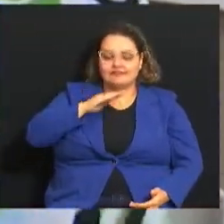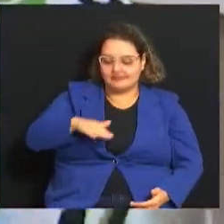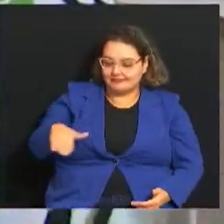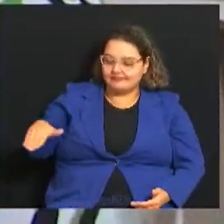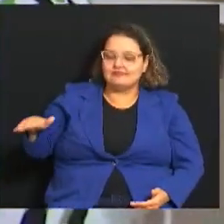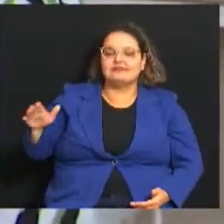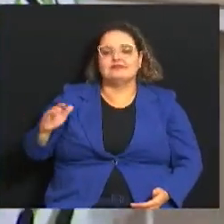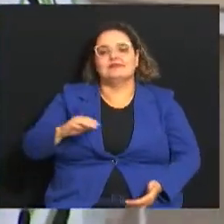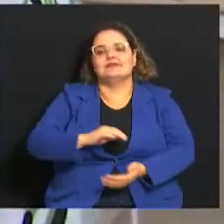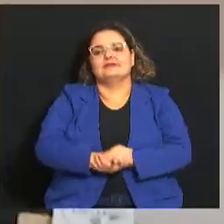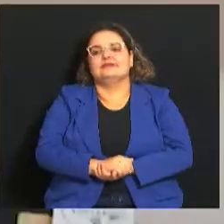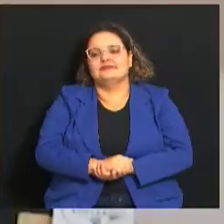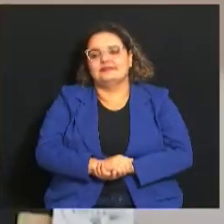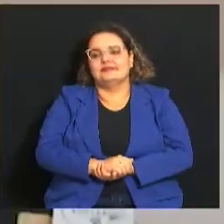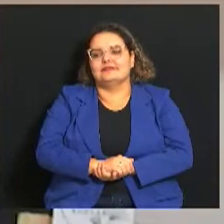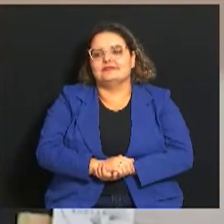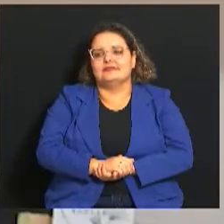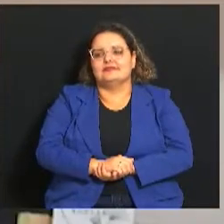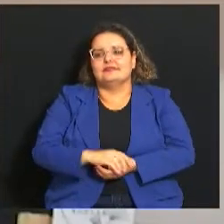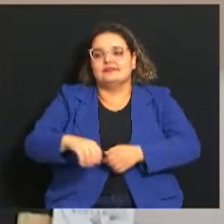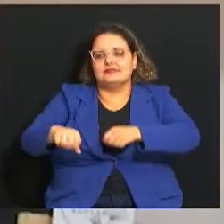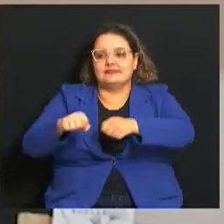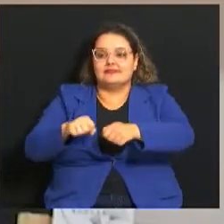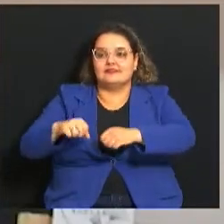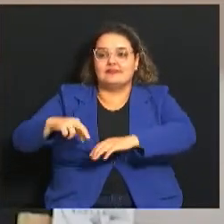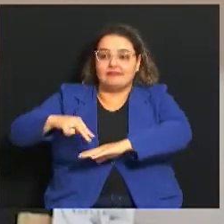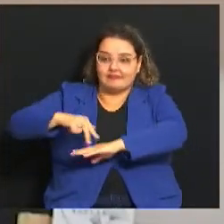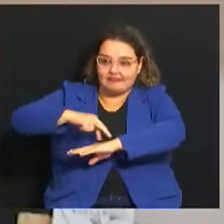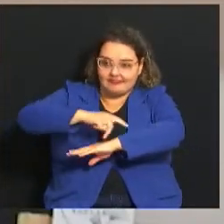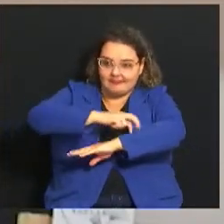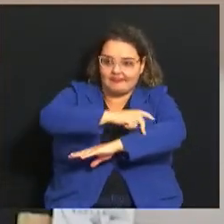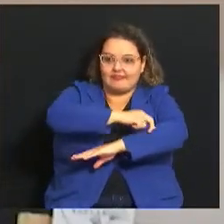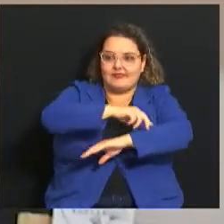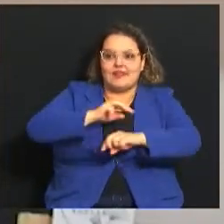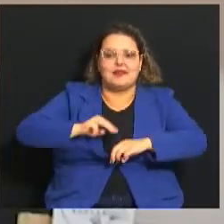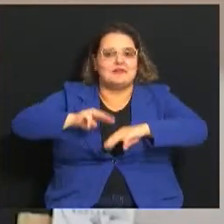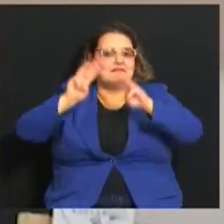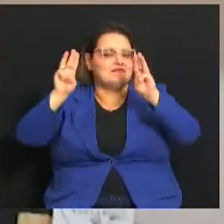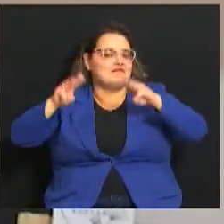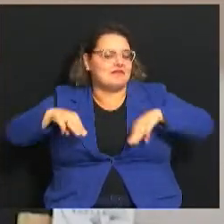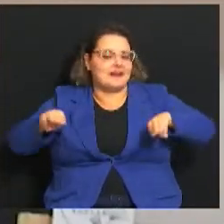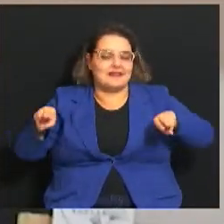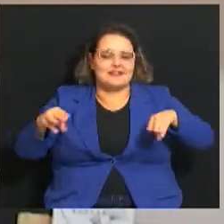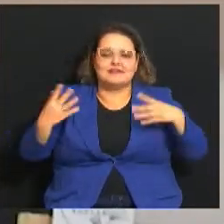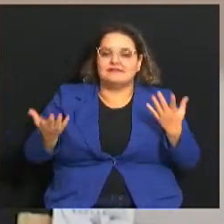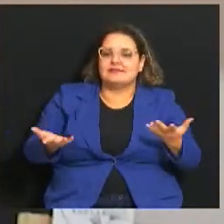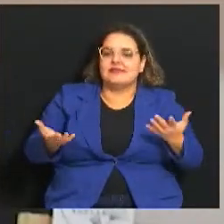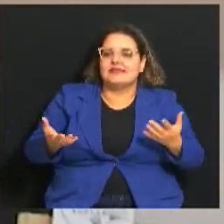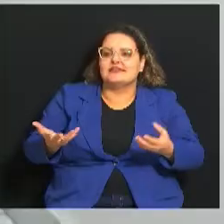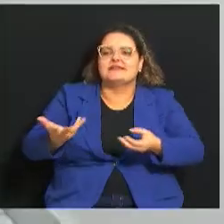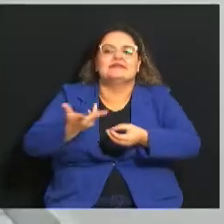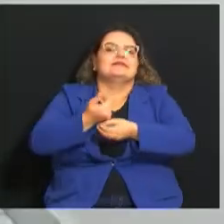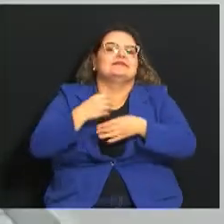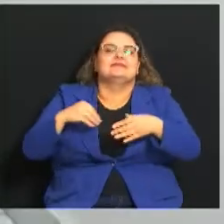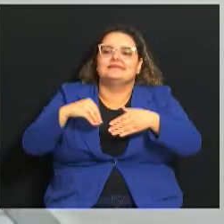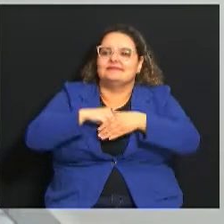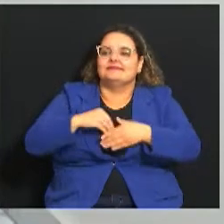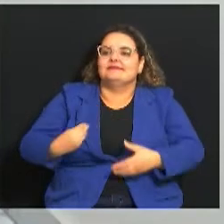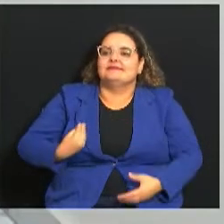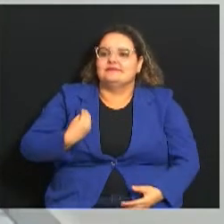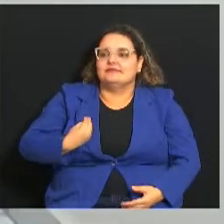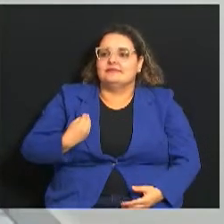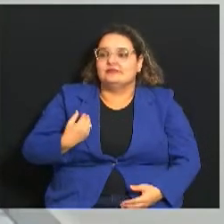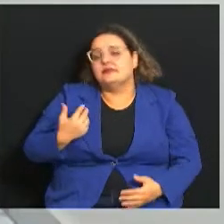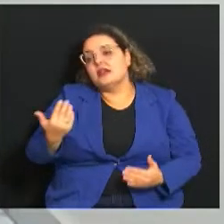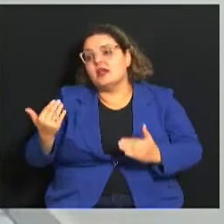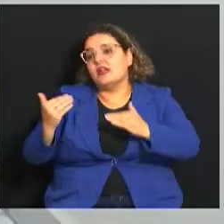Então, eu sou formada também em moda, né, em marketing, mas o artesanato estava realmente na minha vida. Não E tem a ver, né?